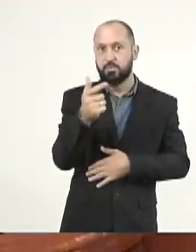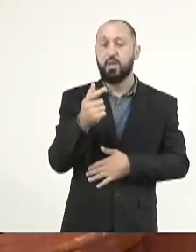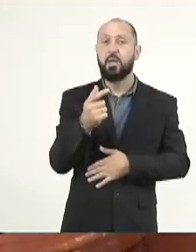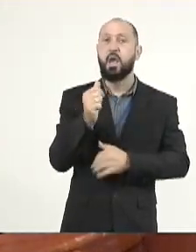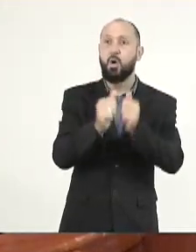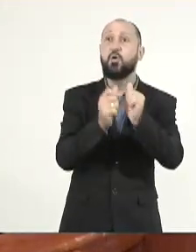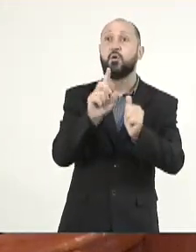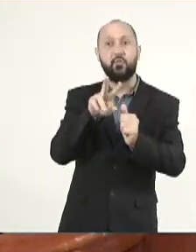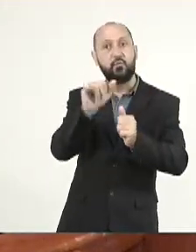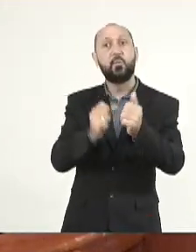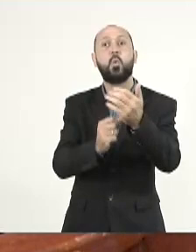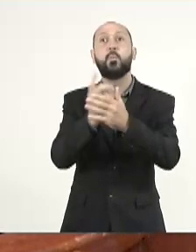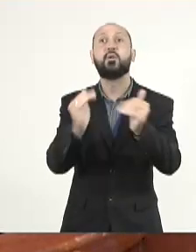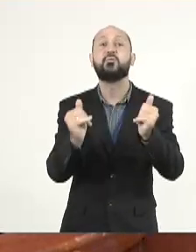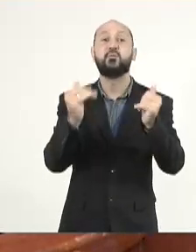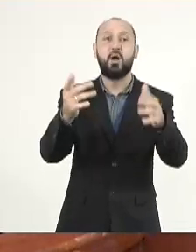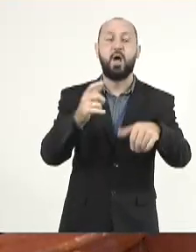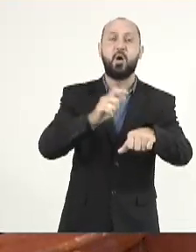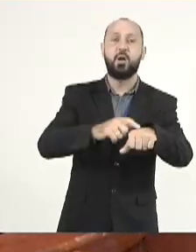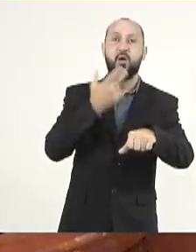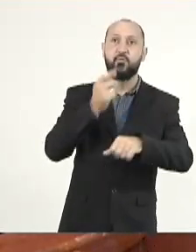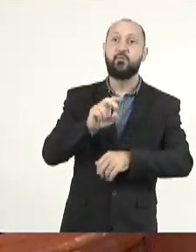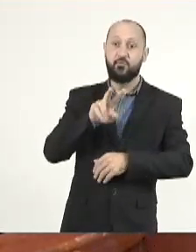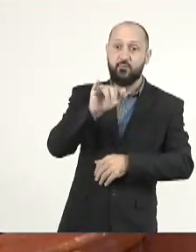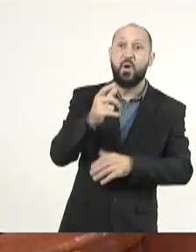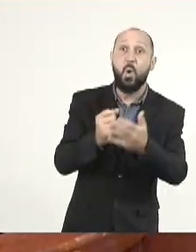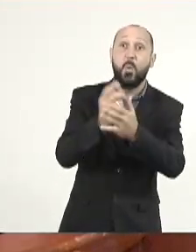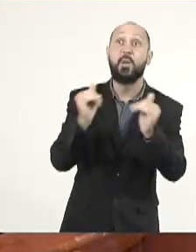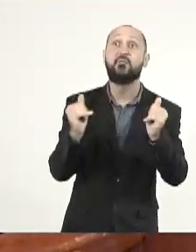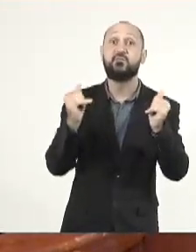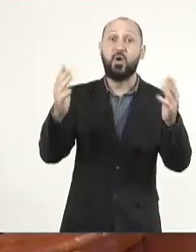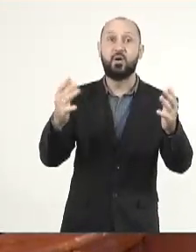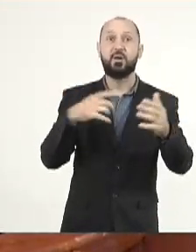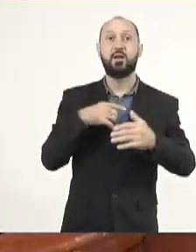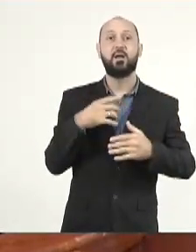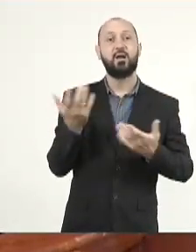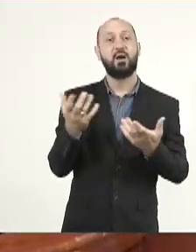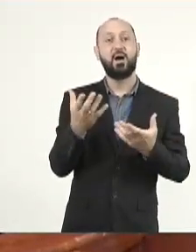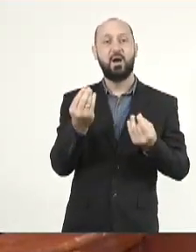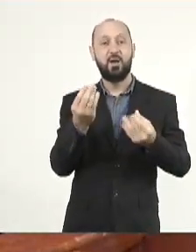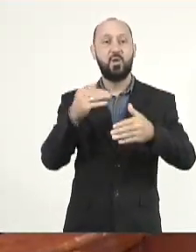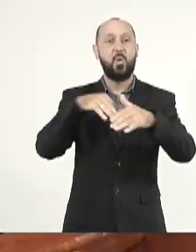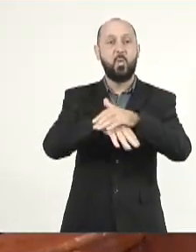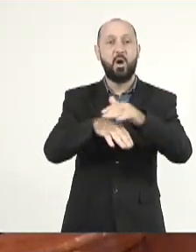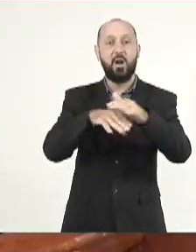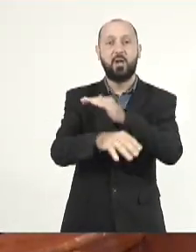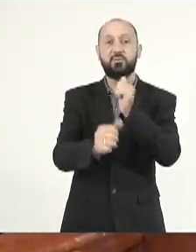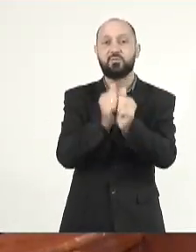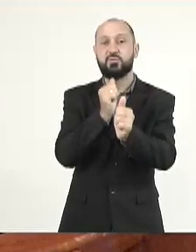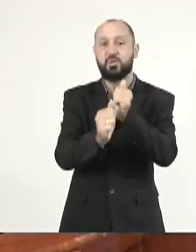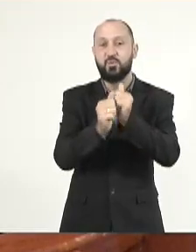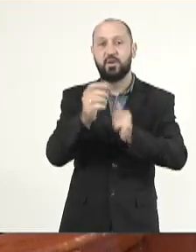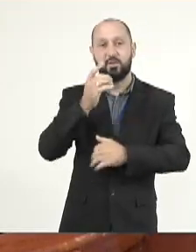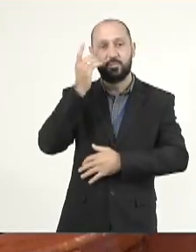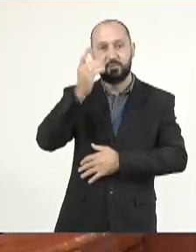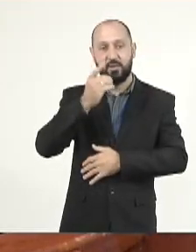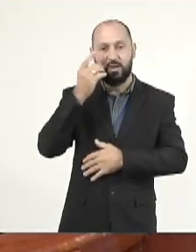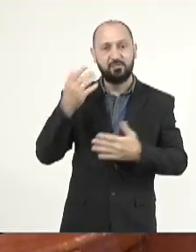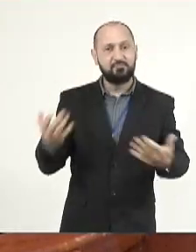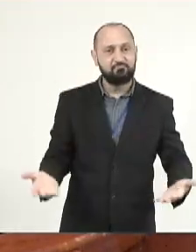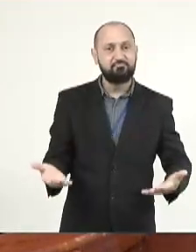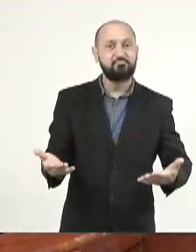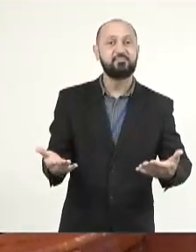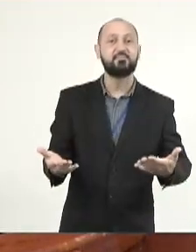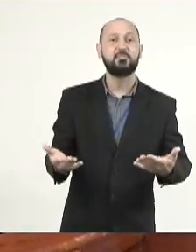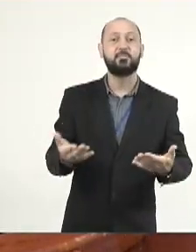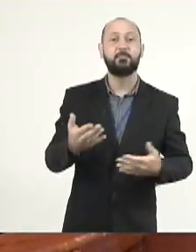vamos comprar. Na hora que o governo falou, vamos comprar, apareceram os estoques de arroz, deputado. Isso